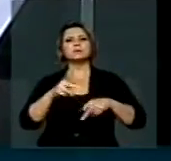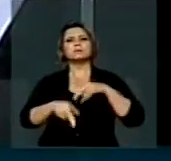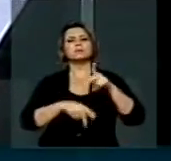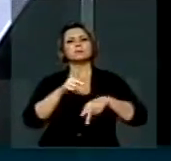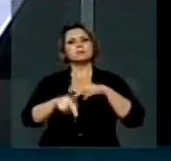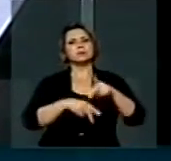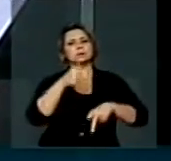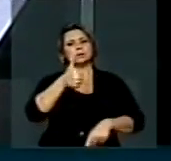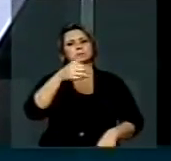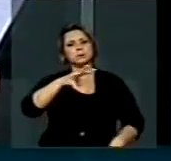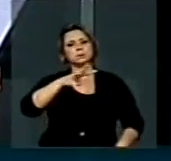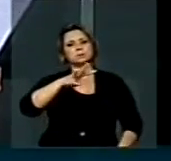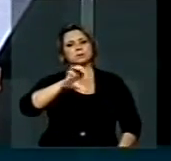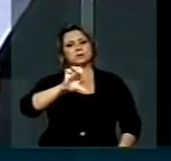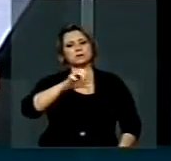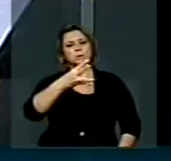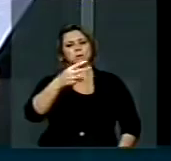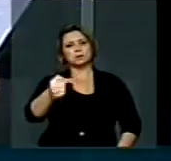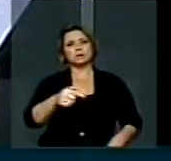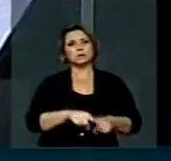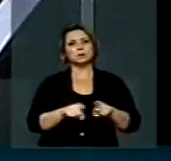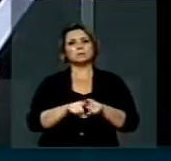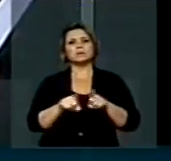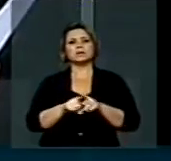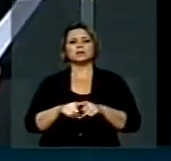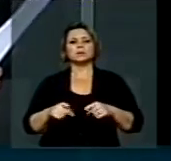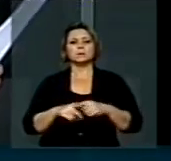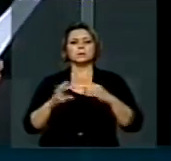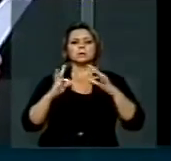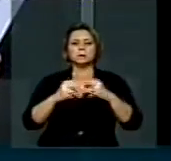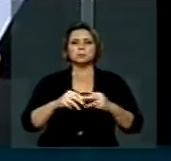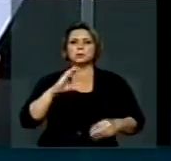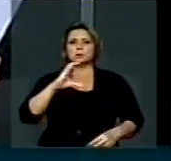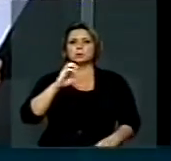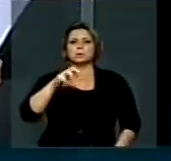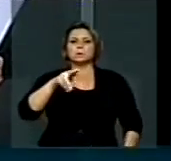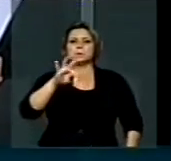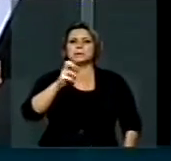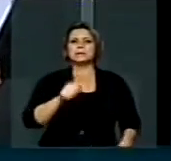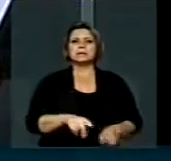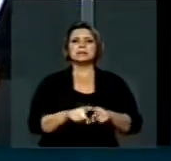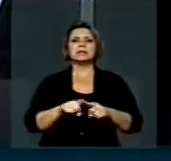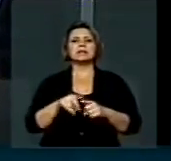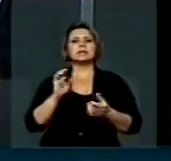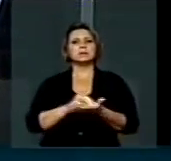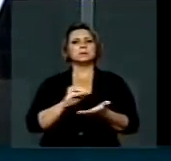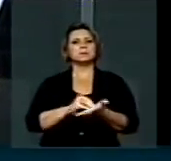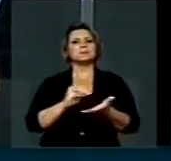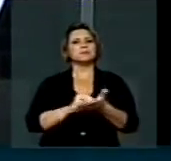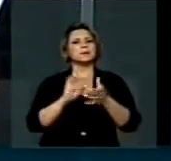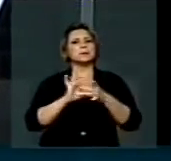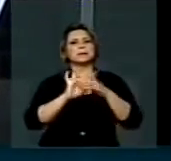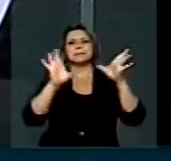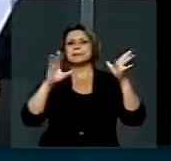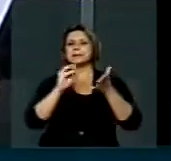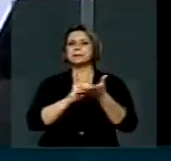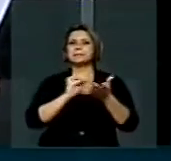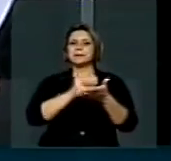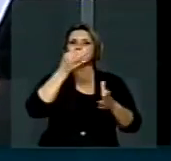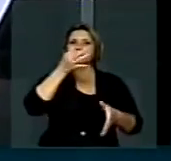desde 1947, através do Estado totalitário comunista, a total ausência de liberdades